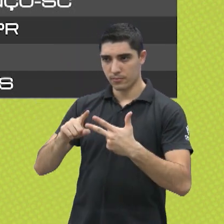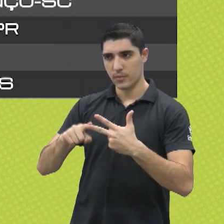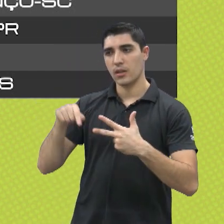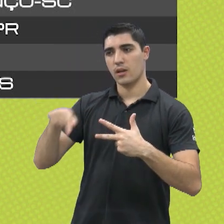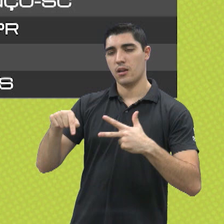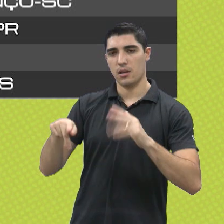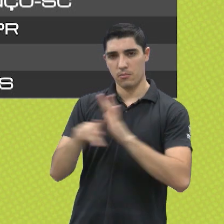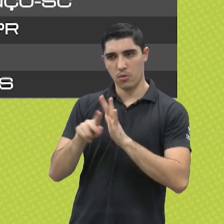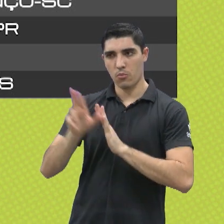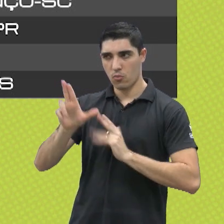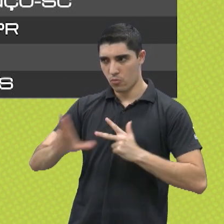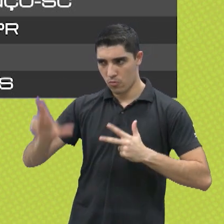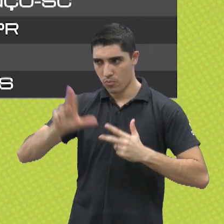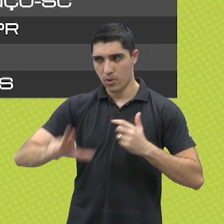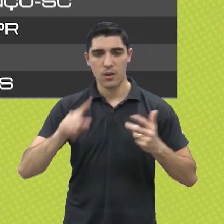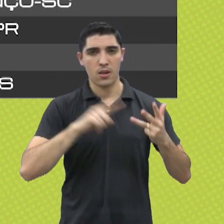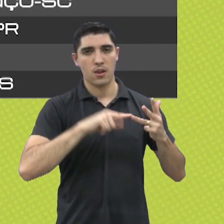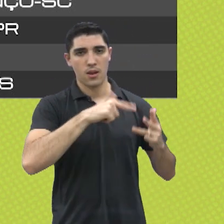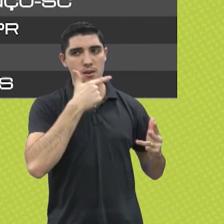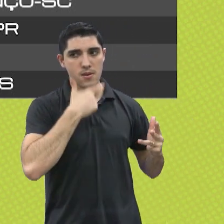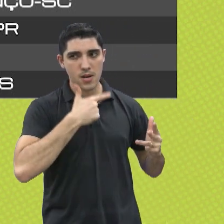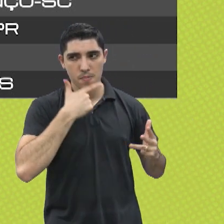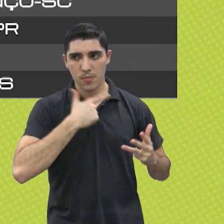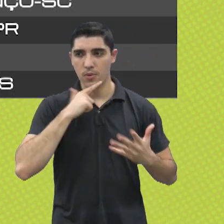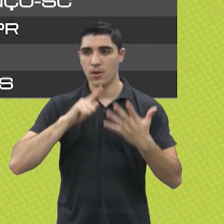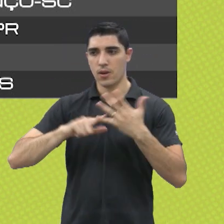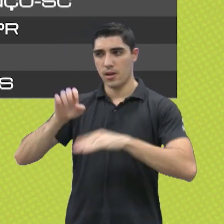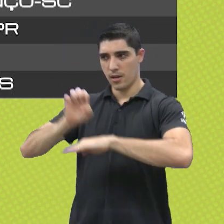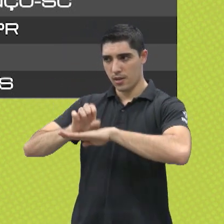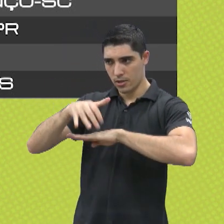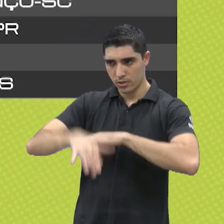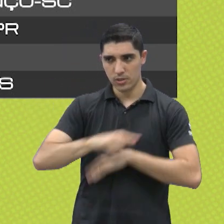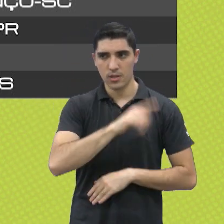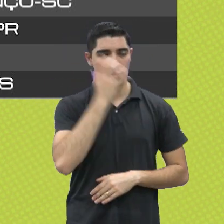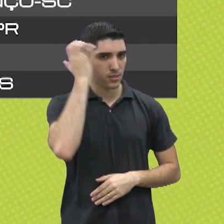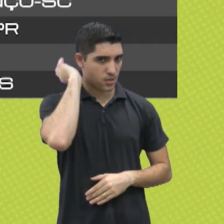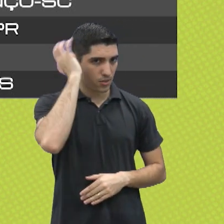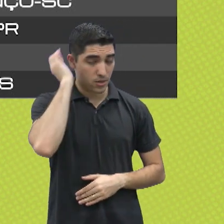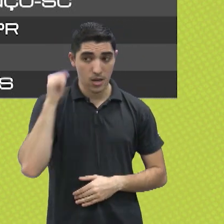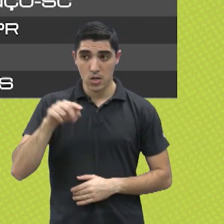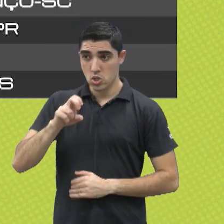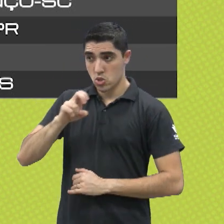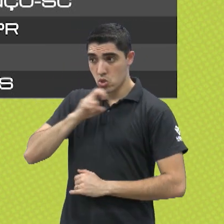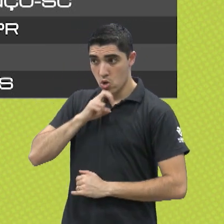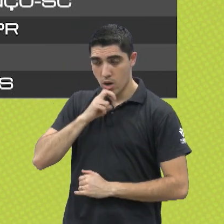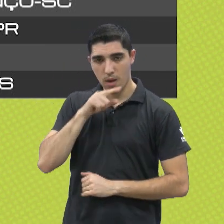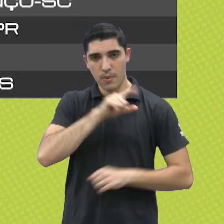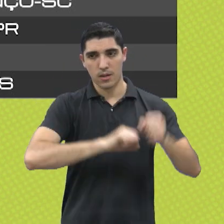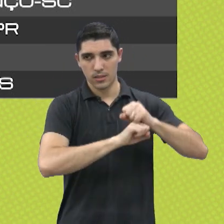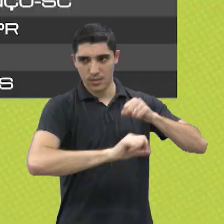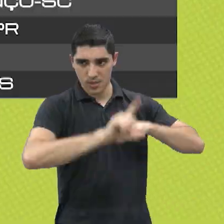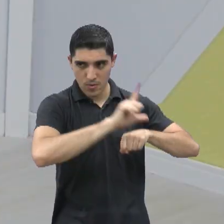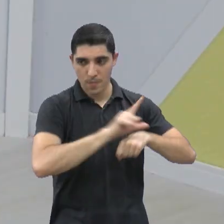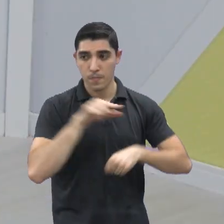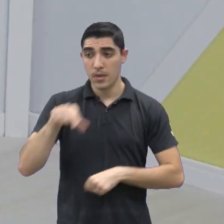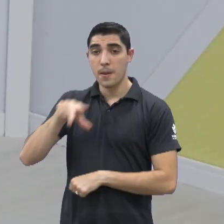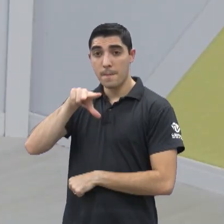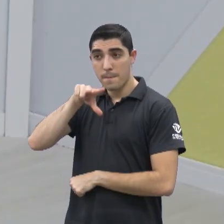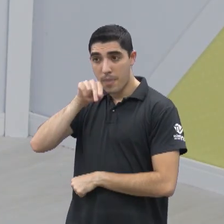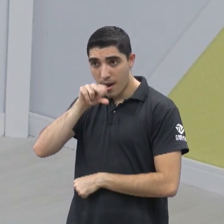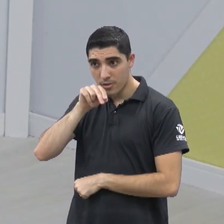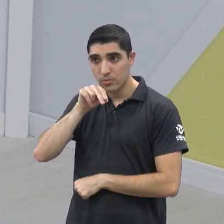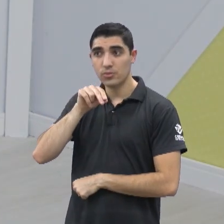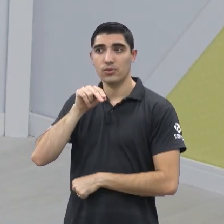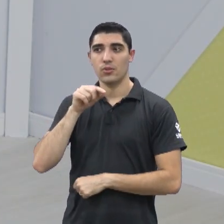Santo André, Sorocaba o São Lourenço, Pato Futsal contra o Cascavel, Carlos Barbosa contra o Minas e o Jaraguá